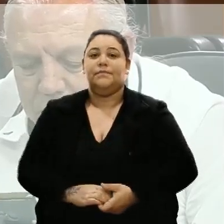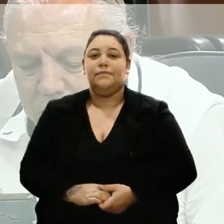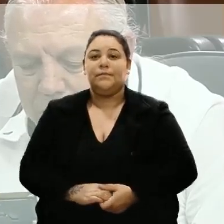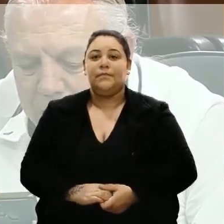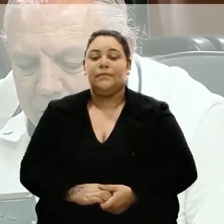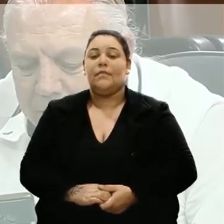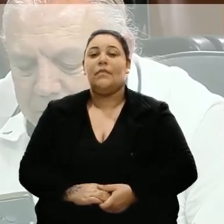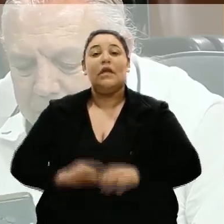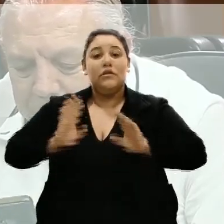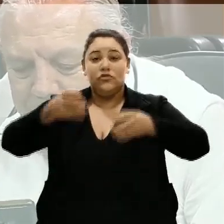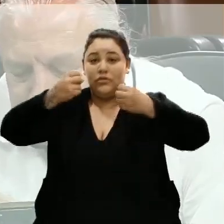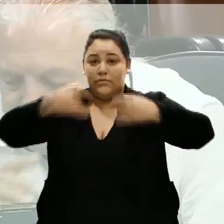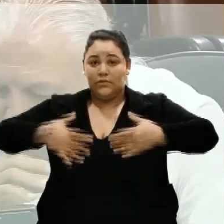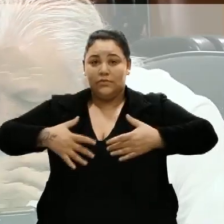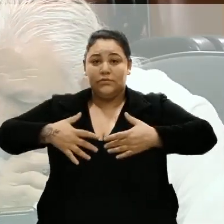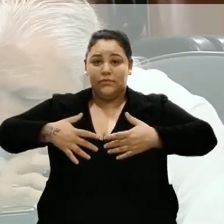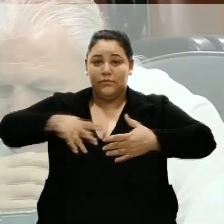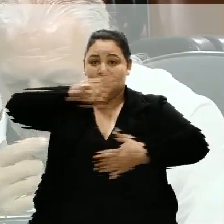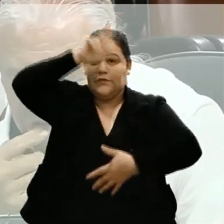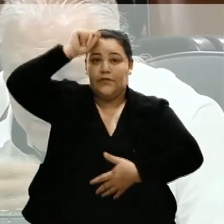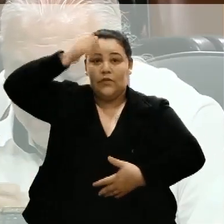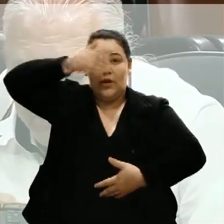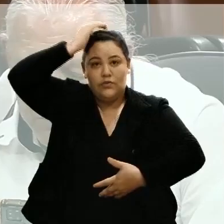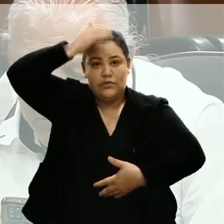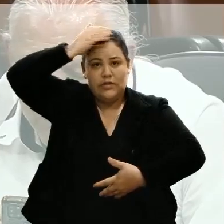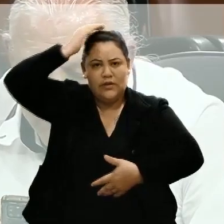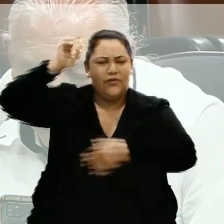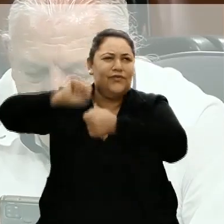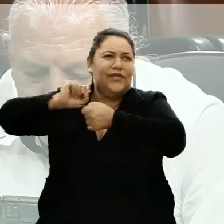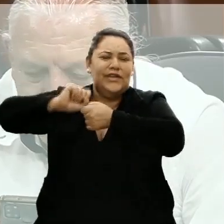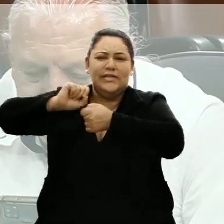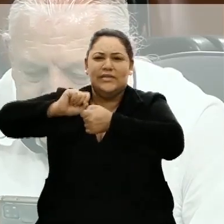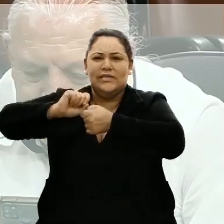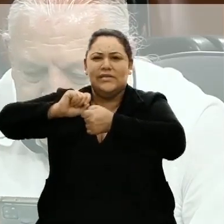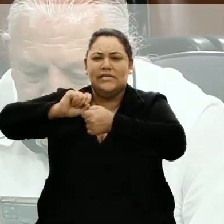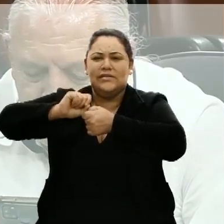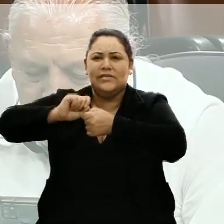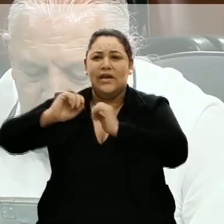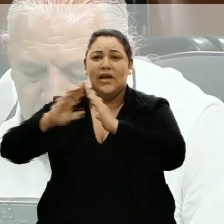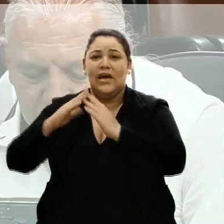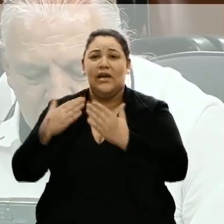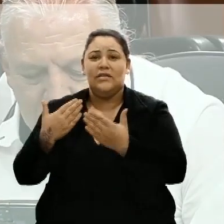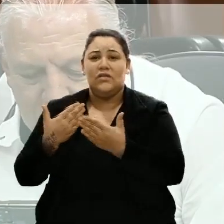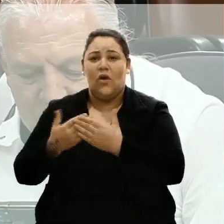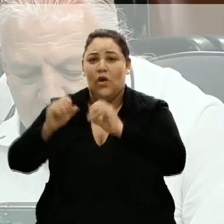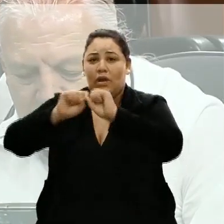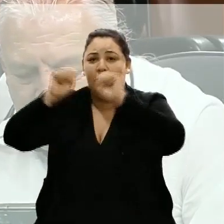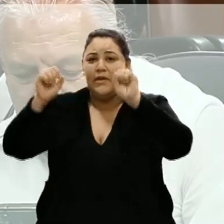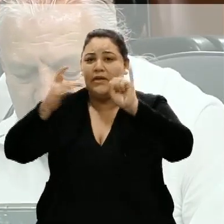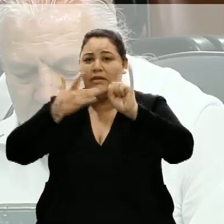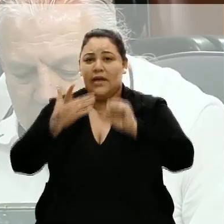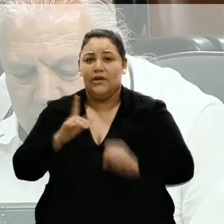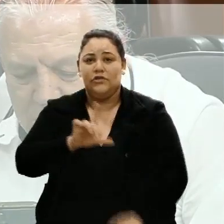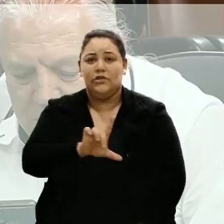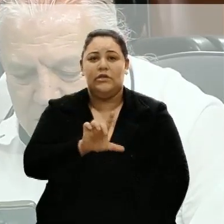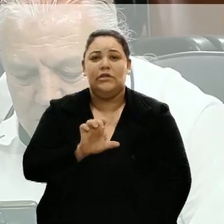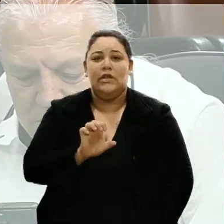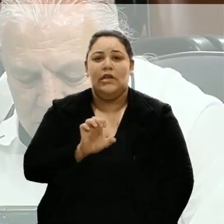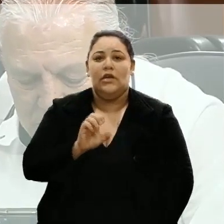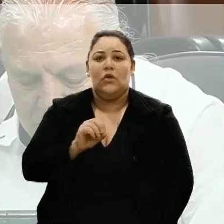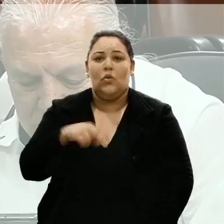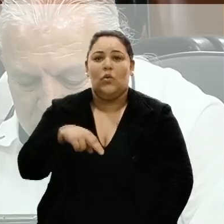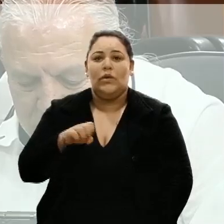o prefeito Alceu assumiu, construiu fez a primeira escola de estudo integral de Caxias, a Leonel Brizola, na Universidade de Caxias do